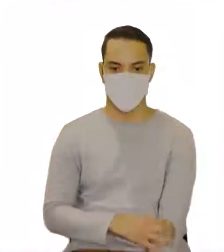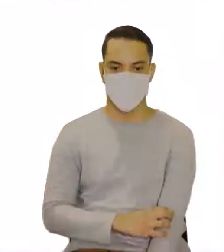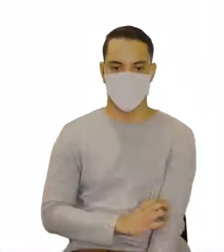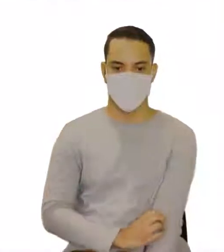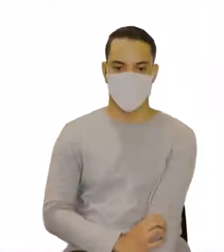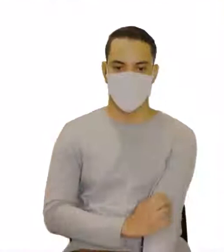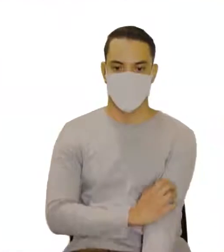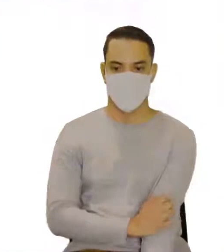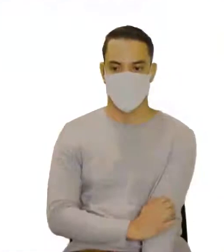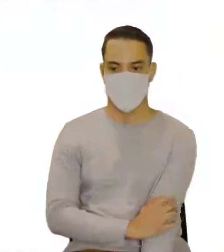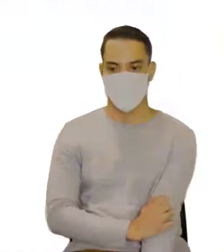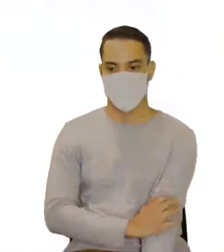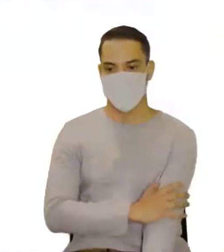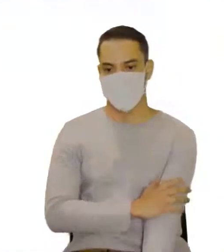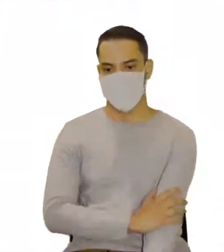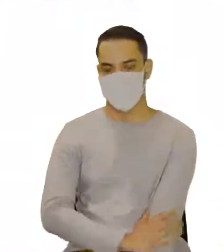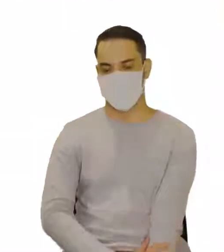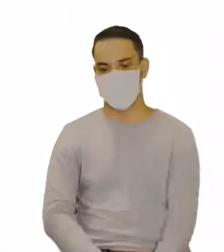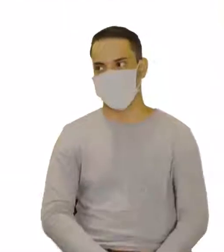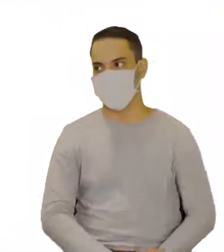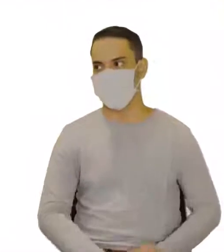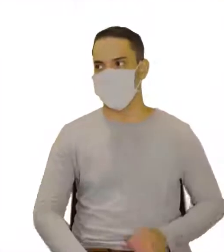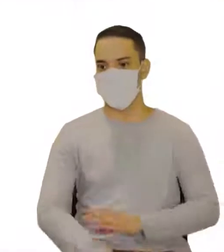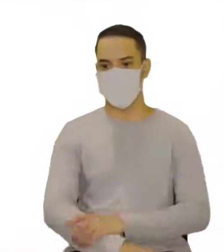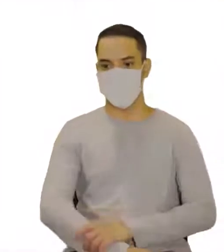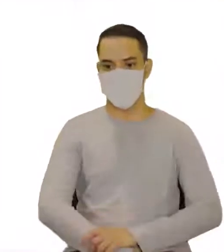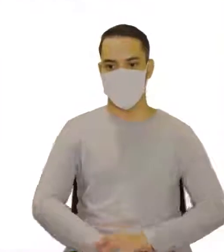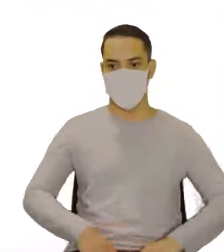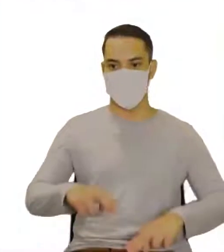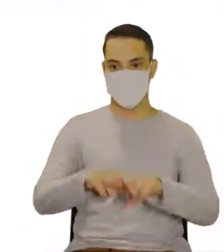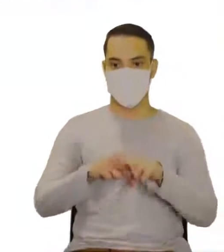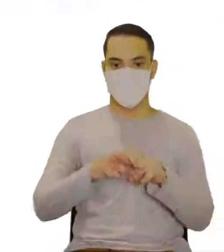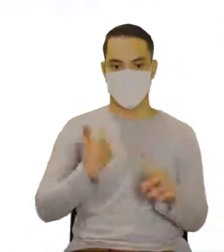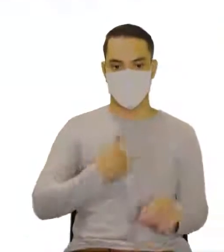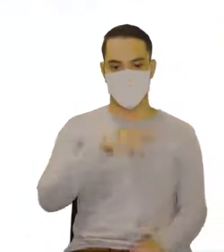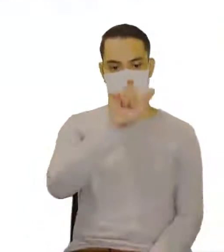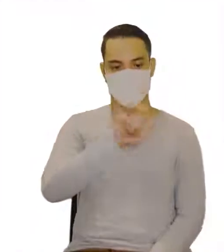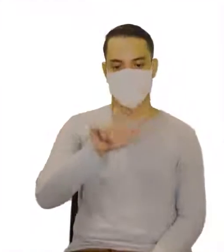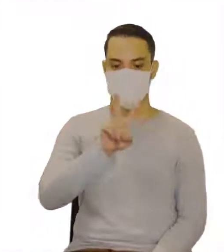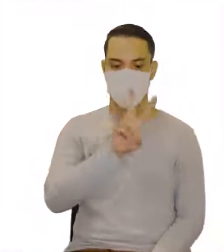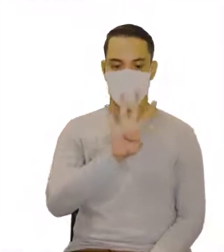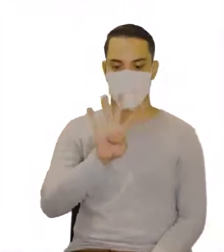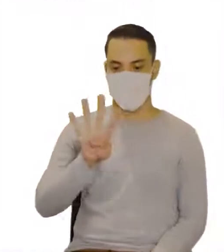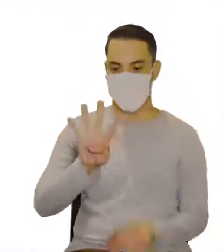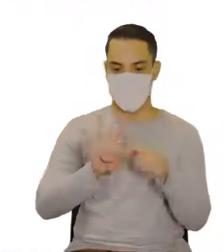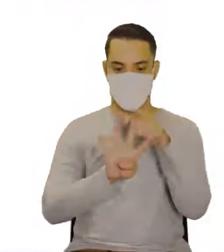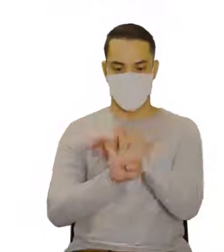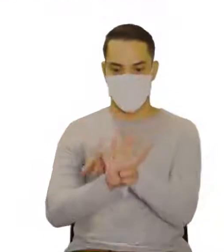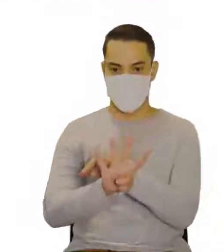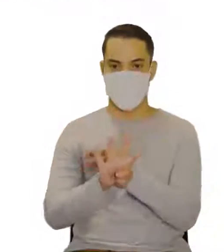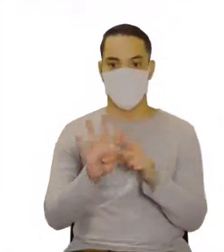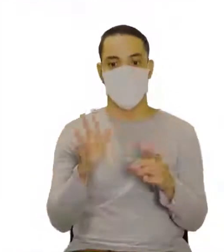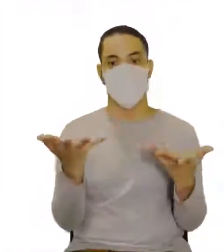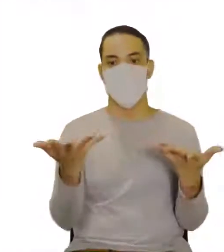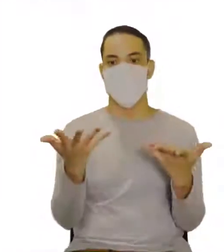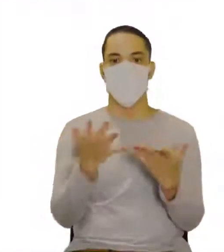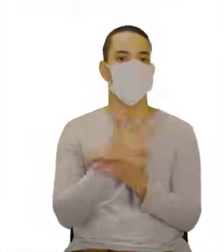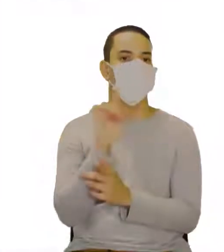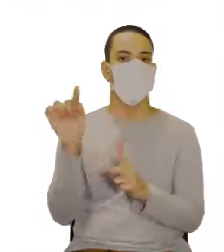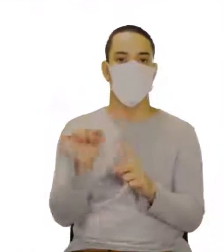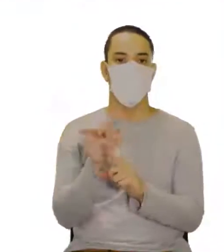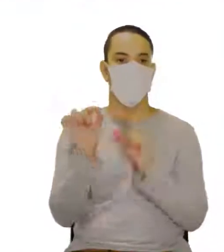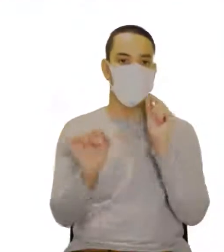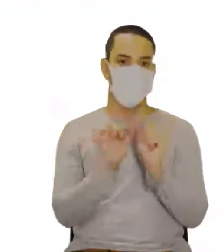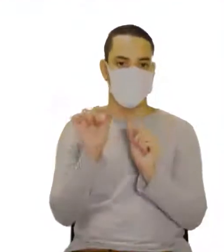4 pilhas aí para alimentar qualquer coisinha que eu queira alimentar aqui. Bom, a associação de geradores em